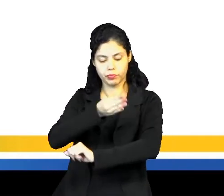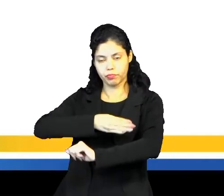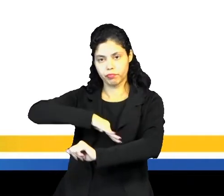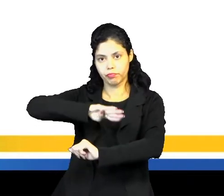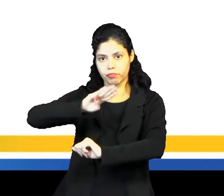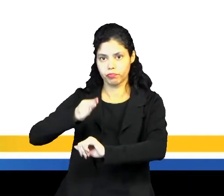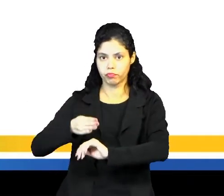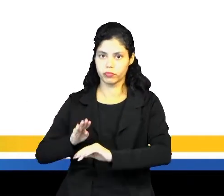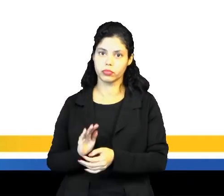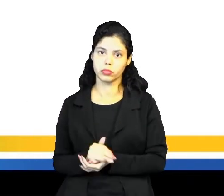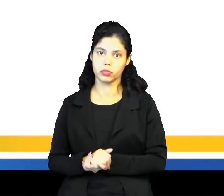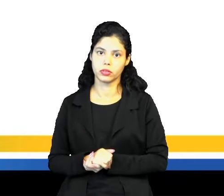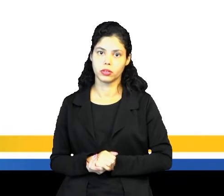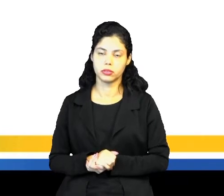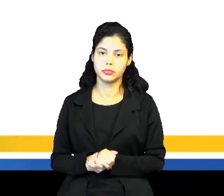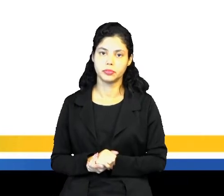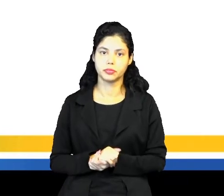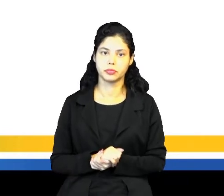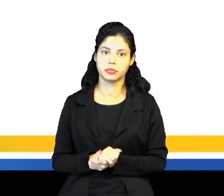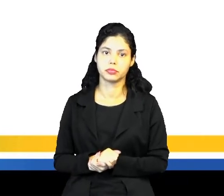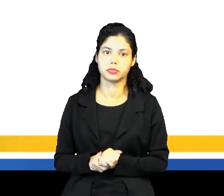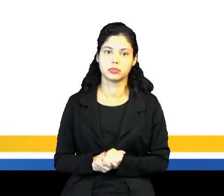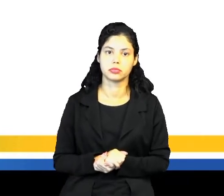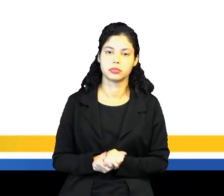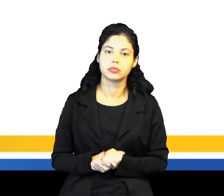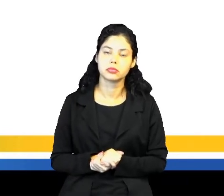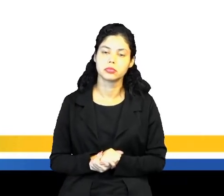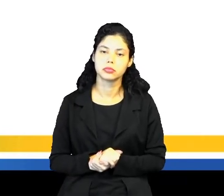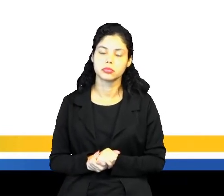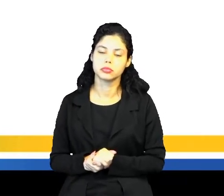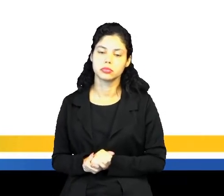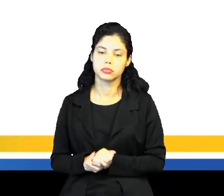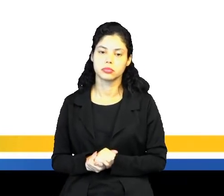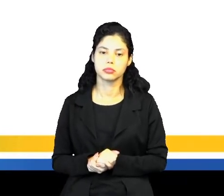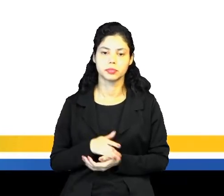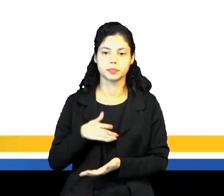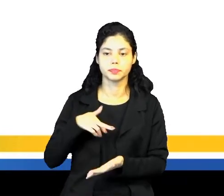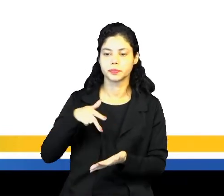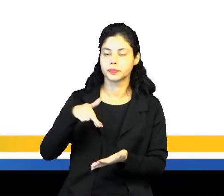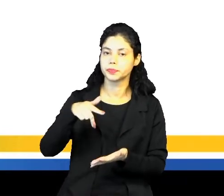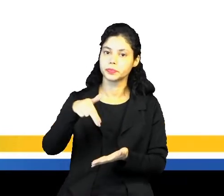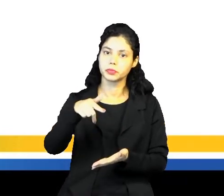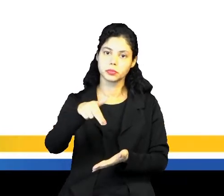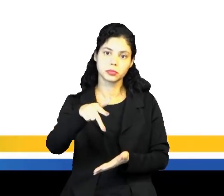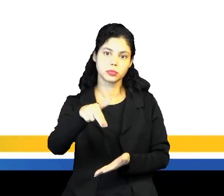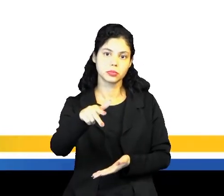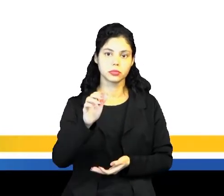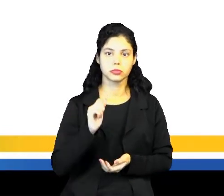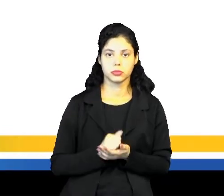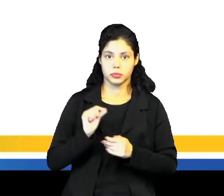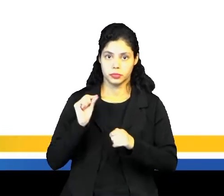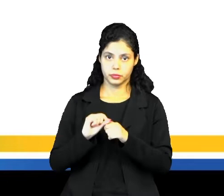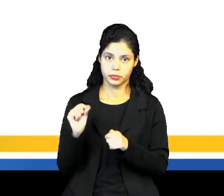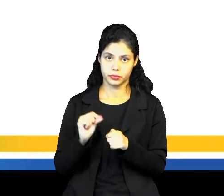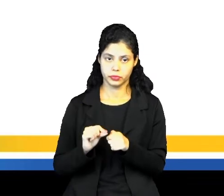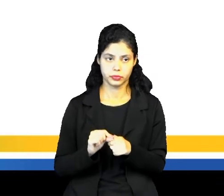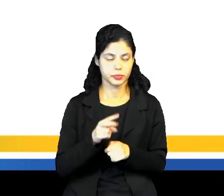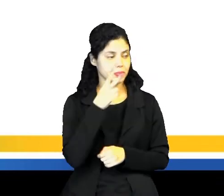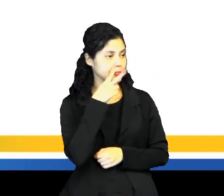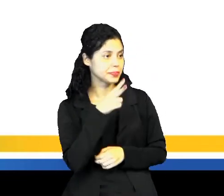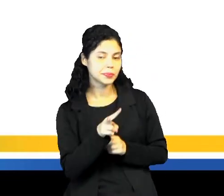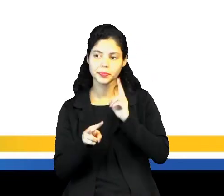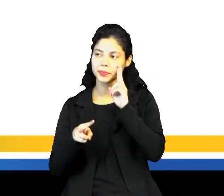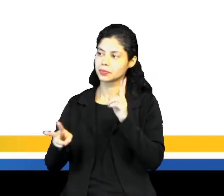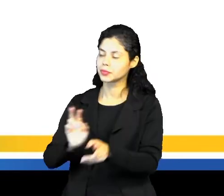cordilheiras, né? Incansável nos bosques, no sentido mesmo de caminhar e andar nos bosques para fazer justamente,